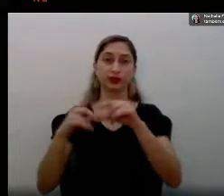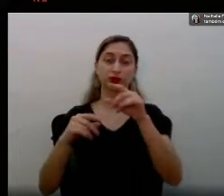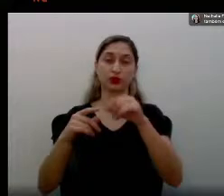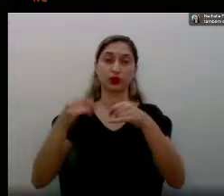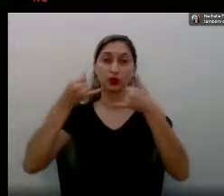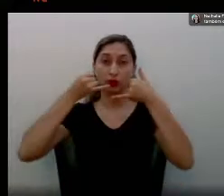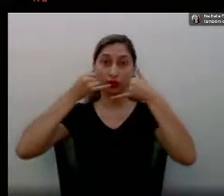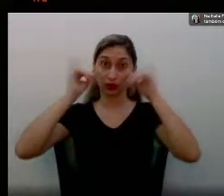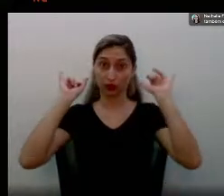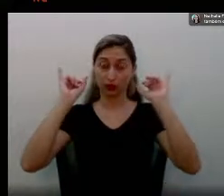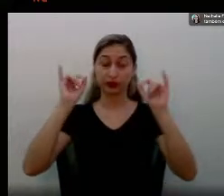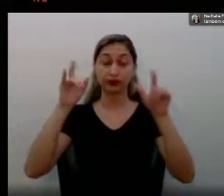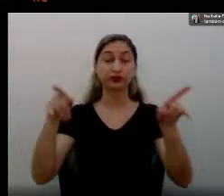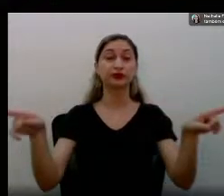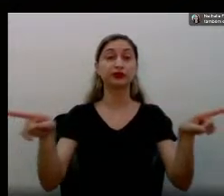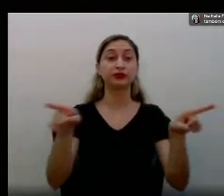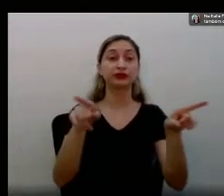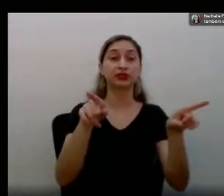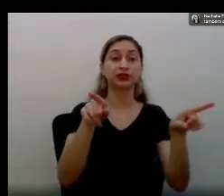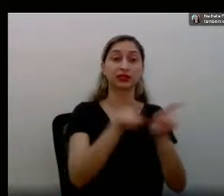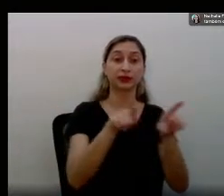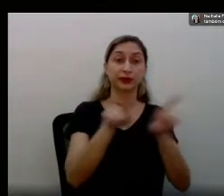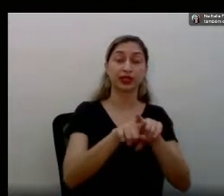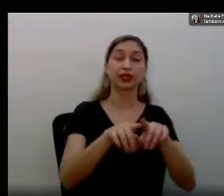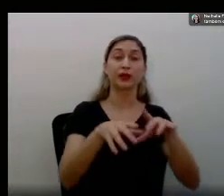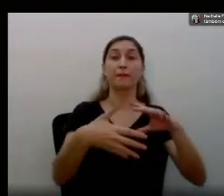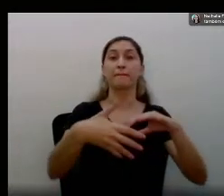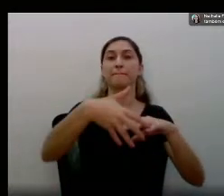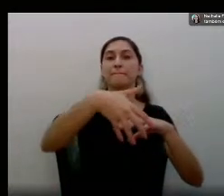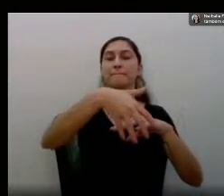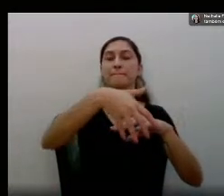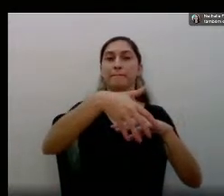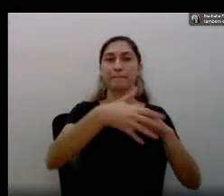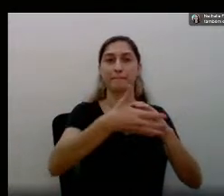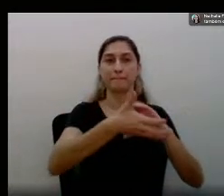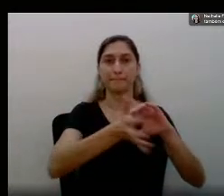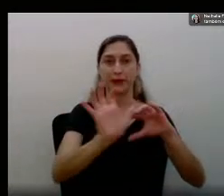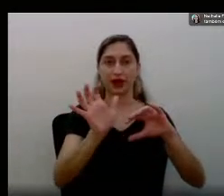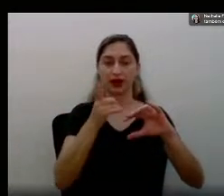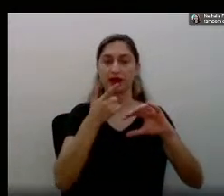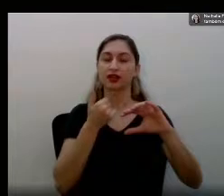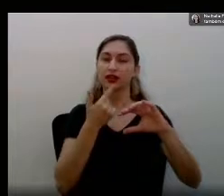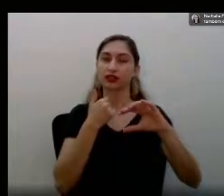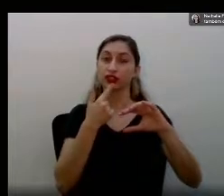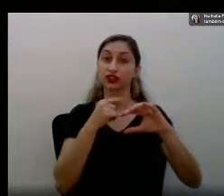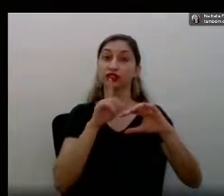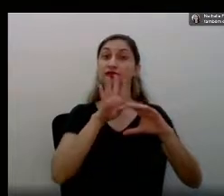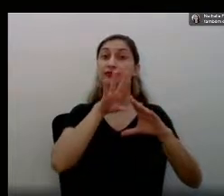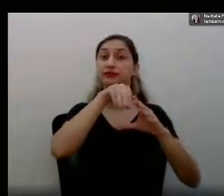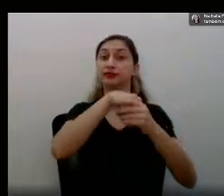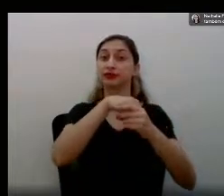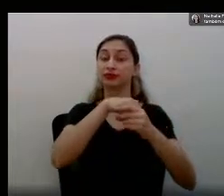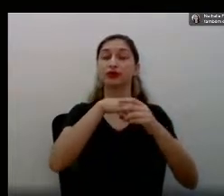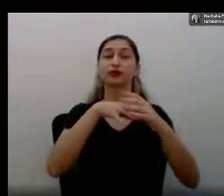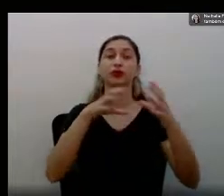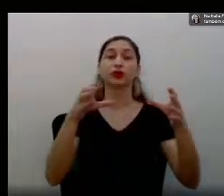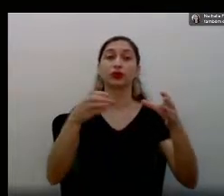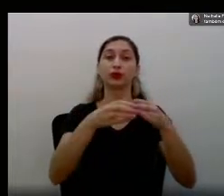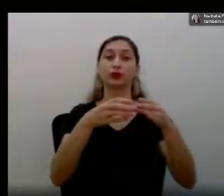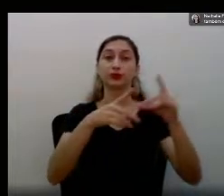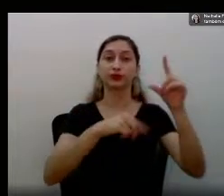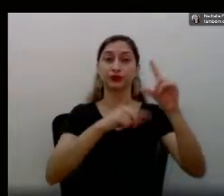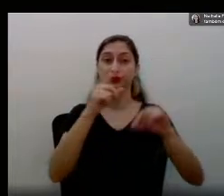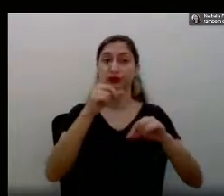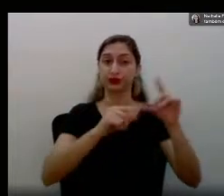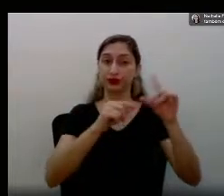marte vai estar na constelação dos peixes né o mercúrio é Júpiter e Saturno estão aqui em